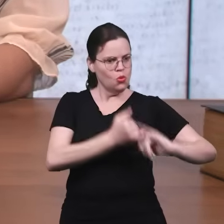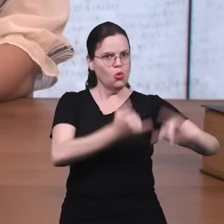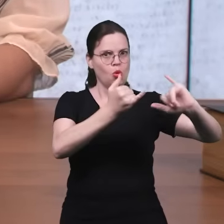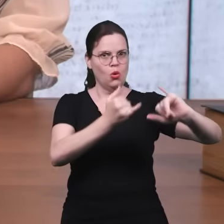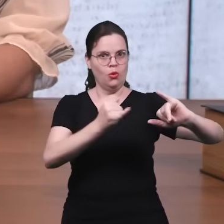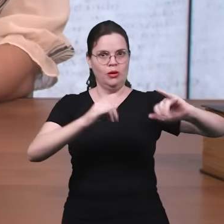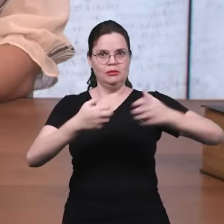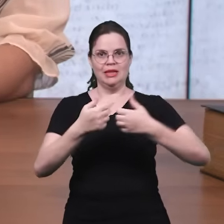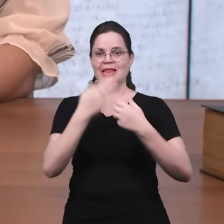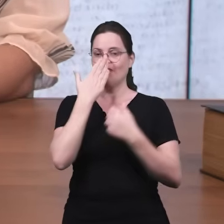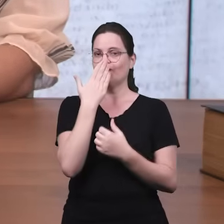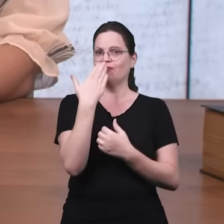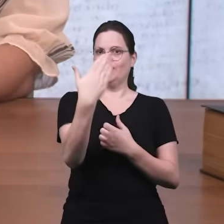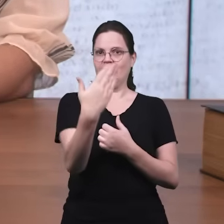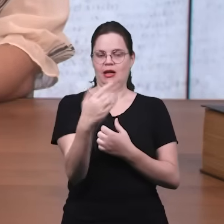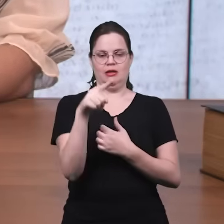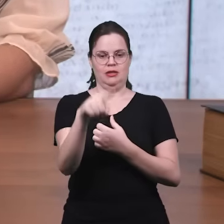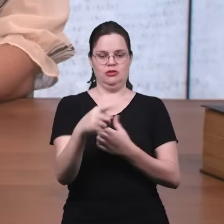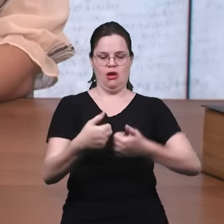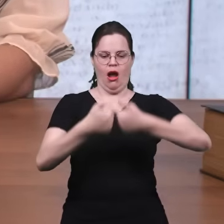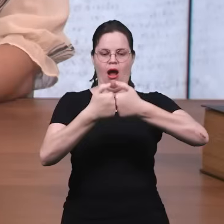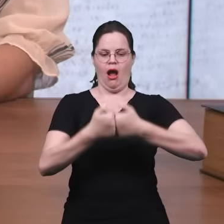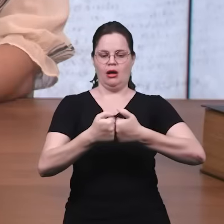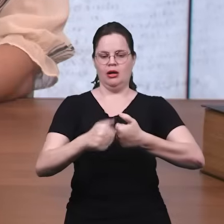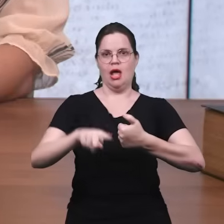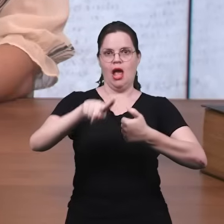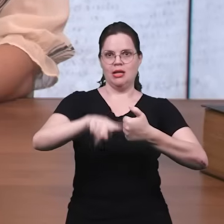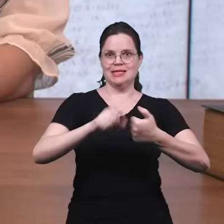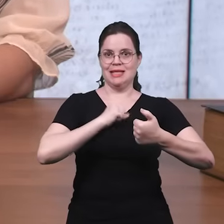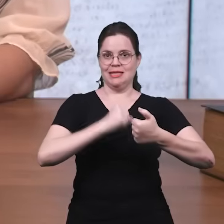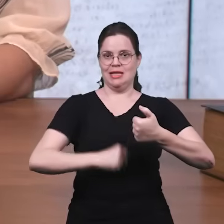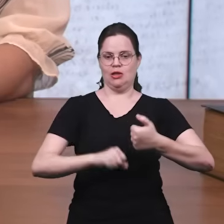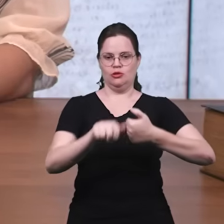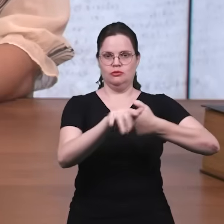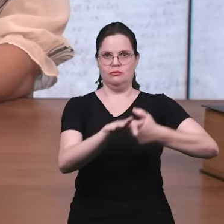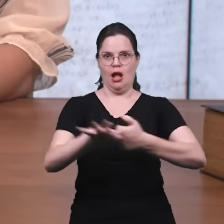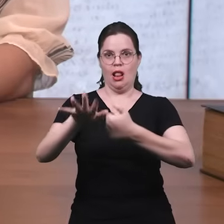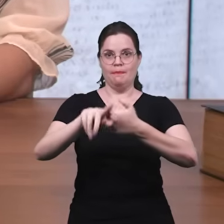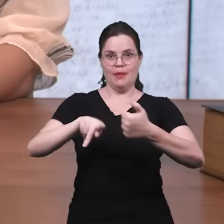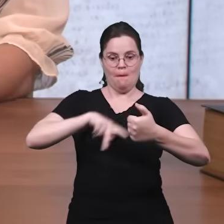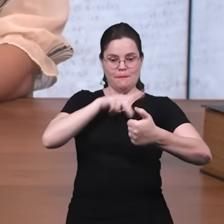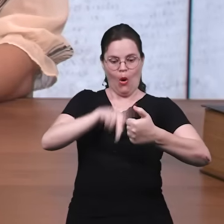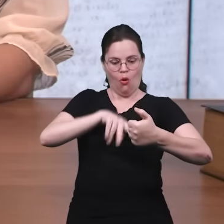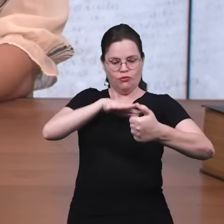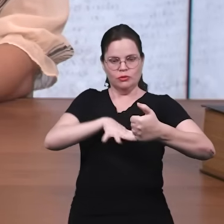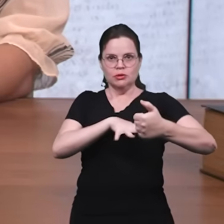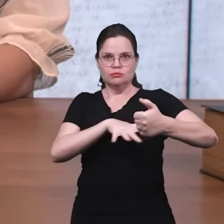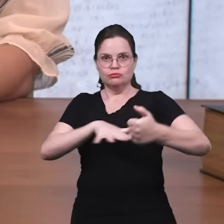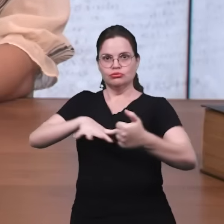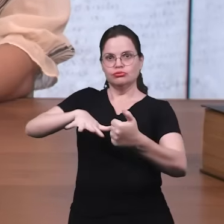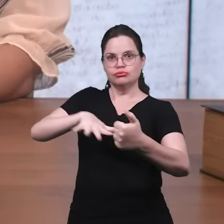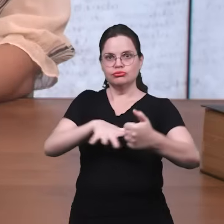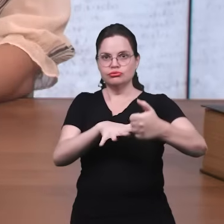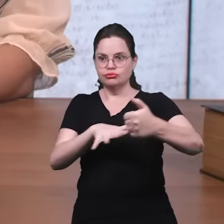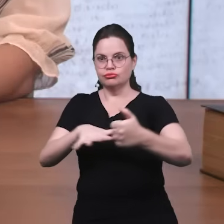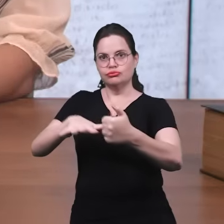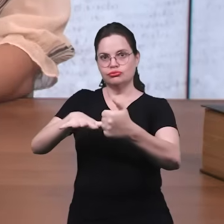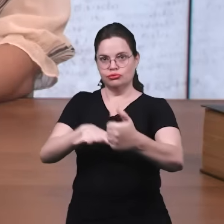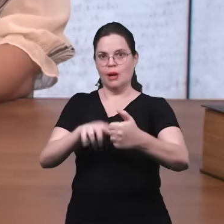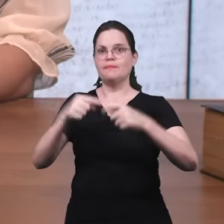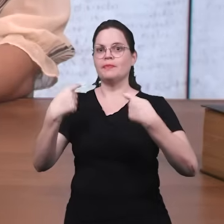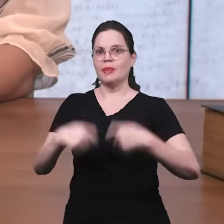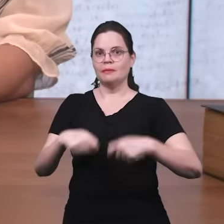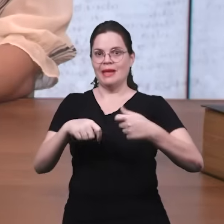Senhor. E disse ao povo: Passai e rodeai a cidade, e quem estiver armado